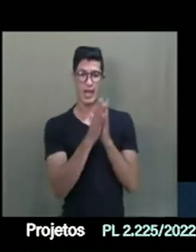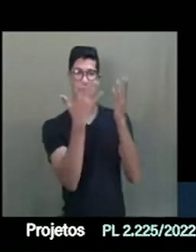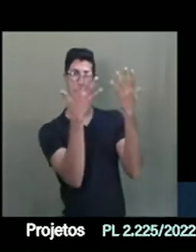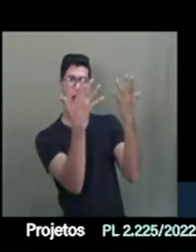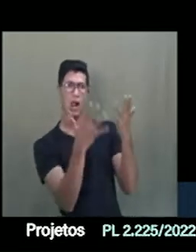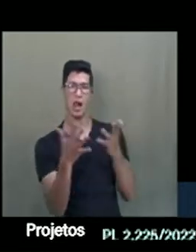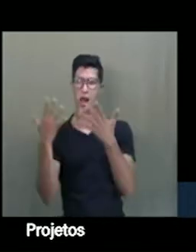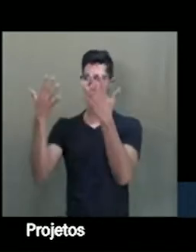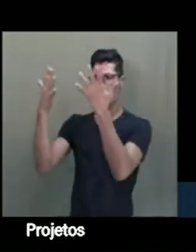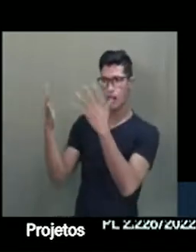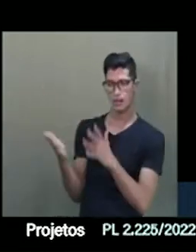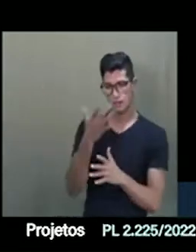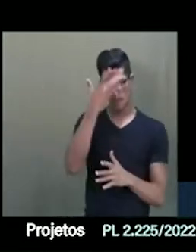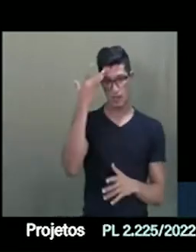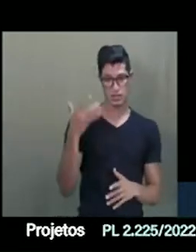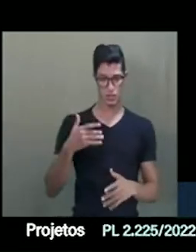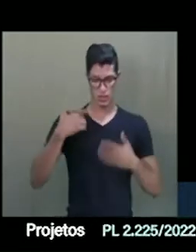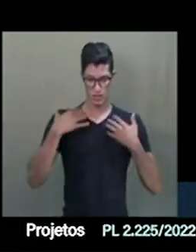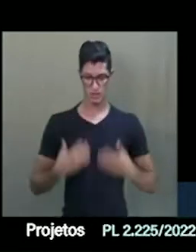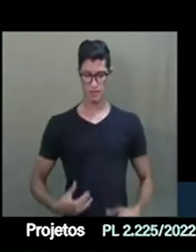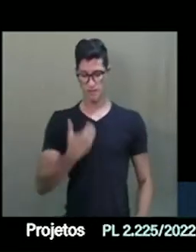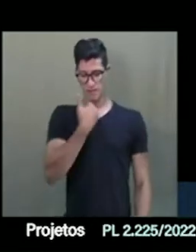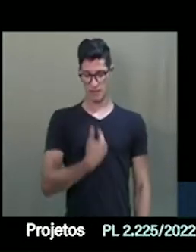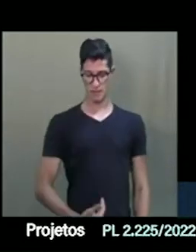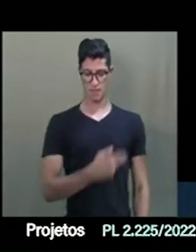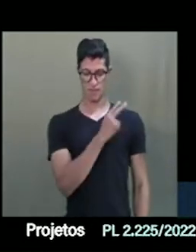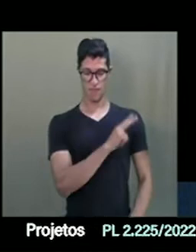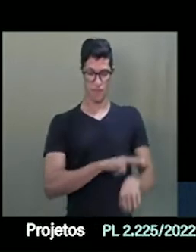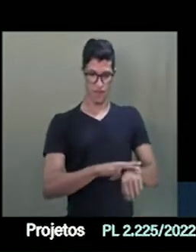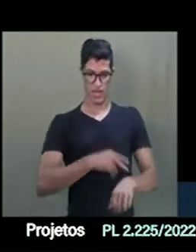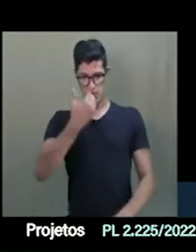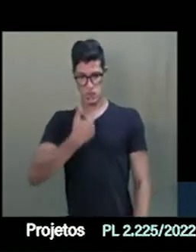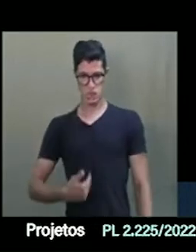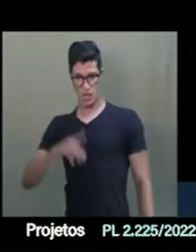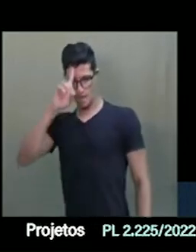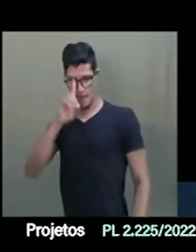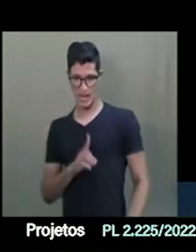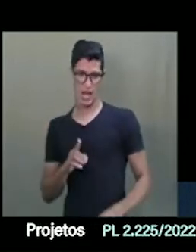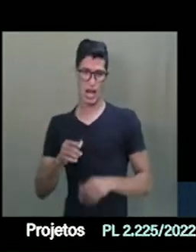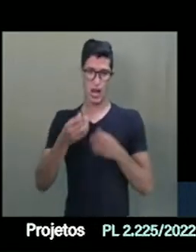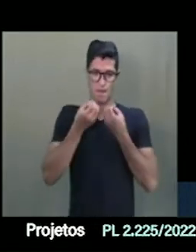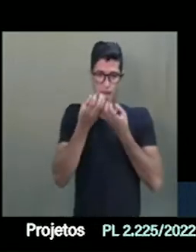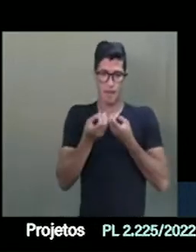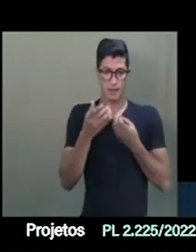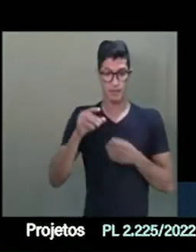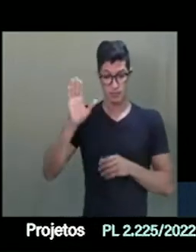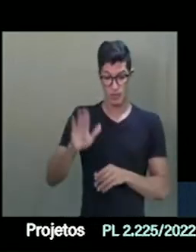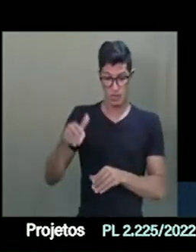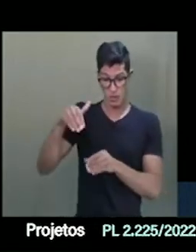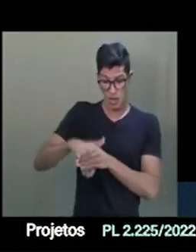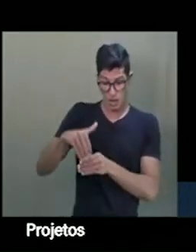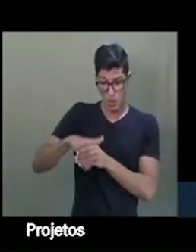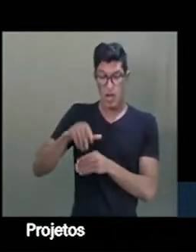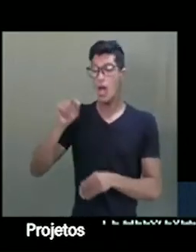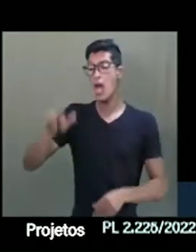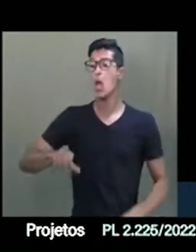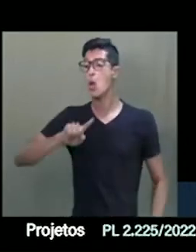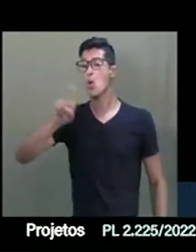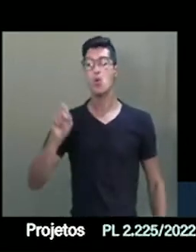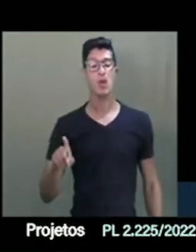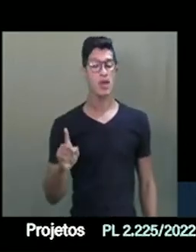aplaudindo um sujeito vestido de verde e amarelo fazendo discurso em plena loja? Se isso não é atitude eleitoral, eleitoreiro, o que, que